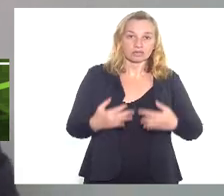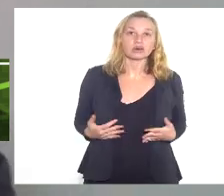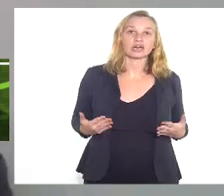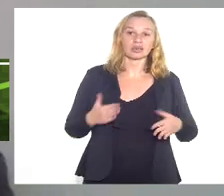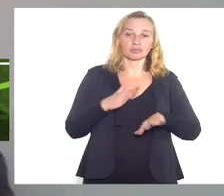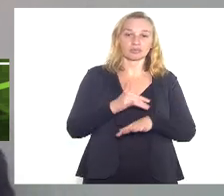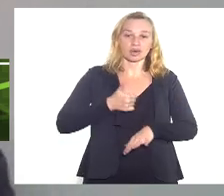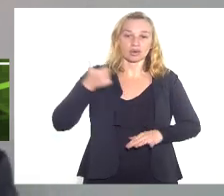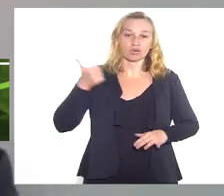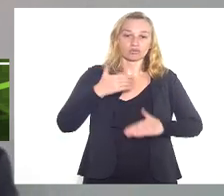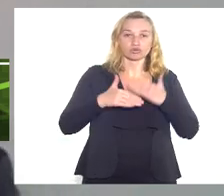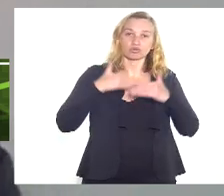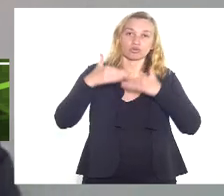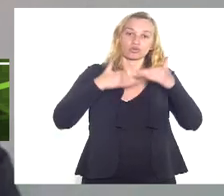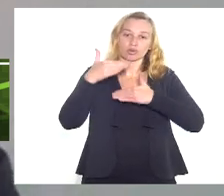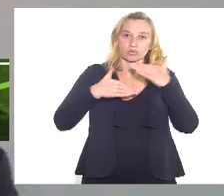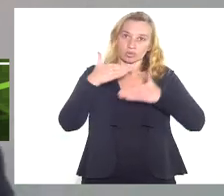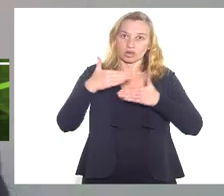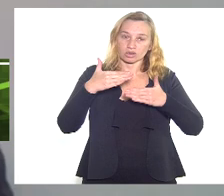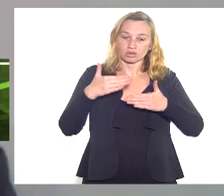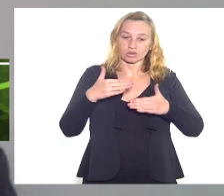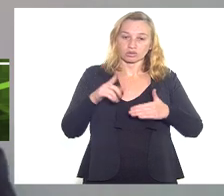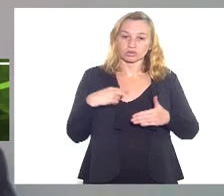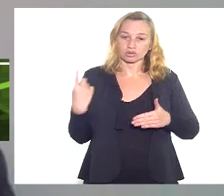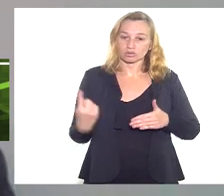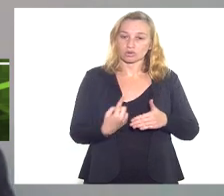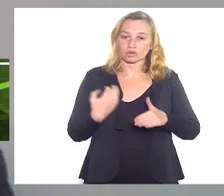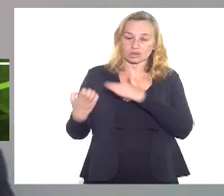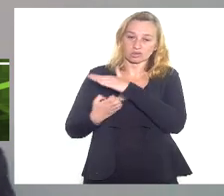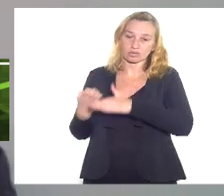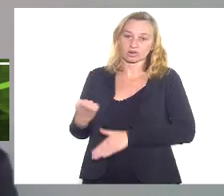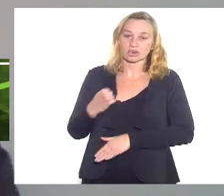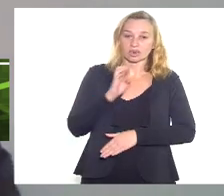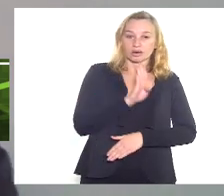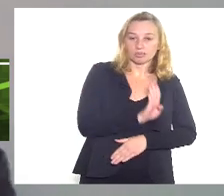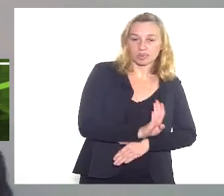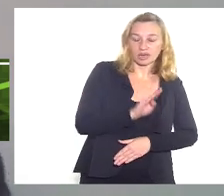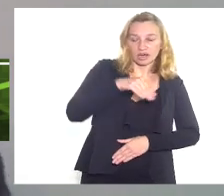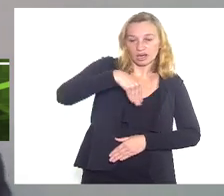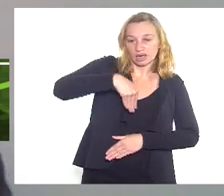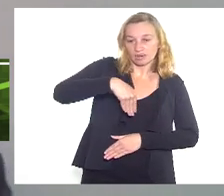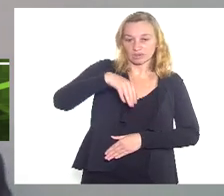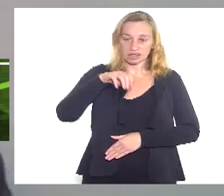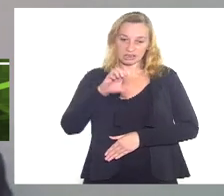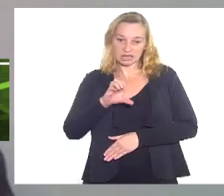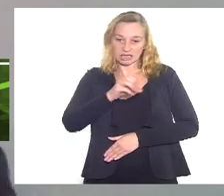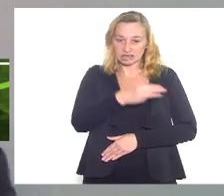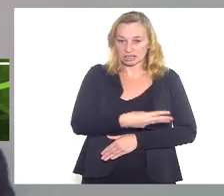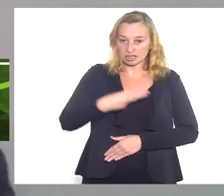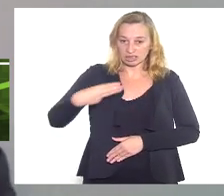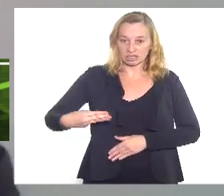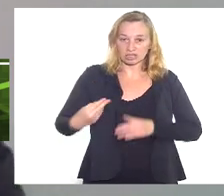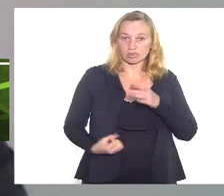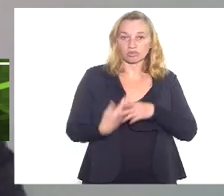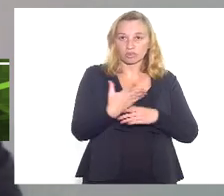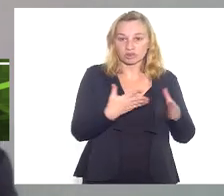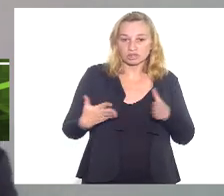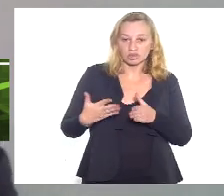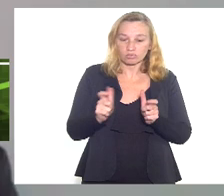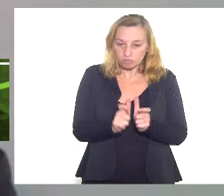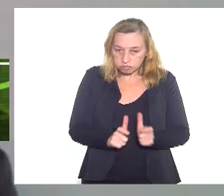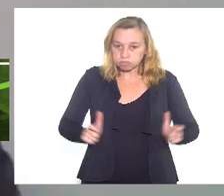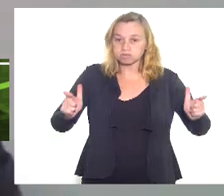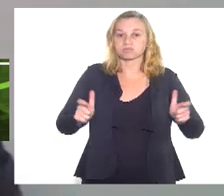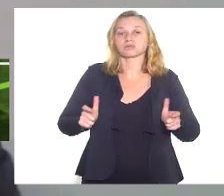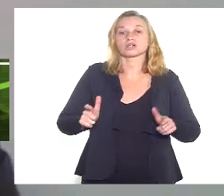é o desenvolvimento, junto com nossos parceiros, do bloco BMC-33, que tem um potencial para produção muito grande de